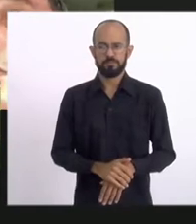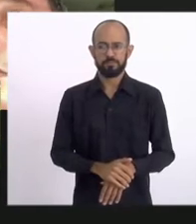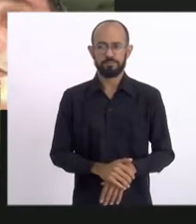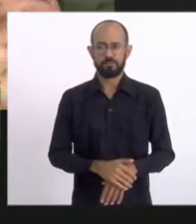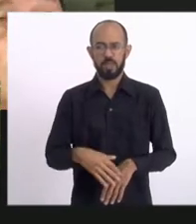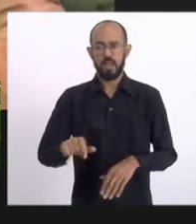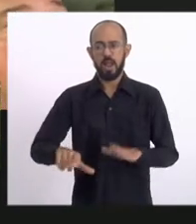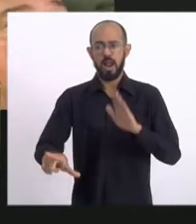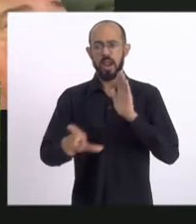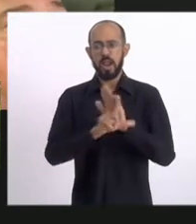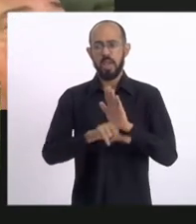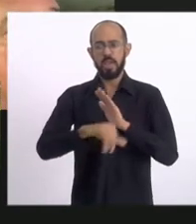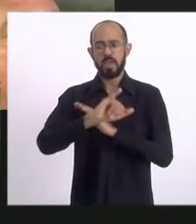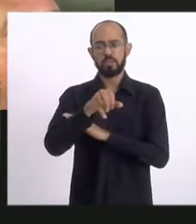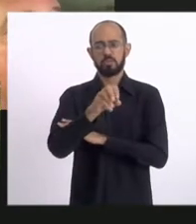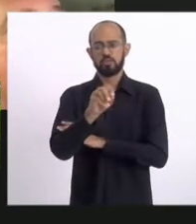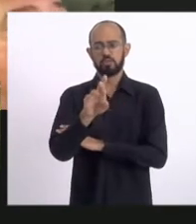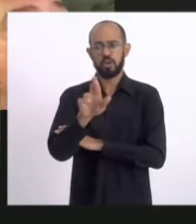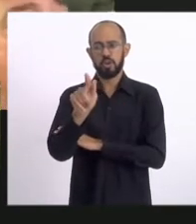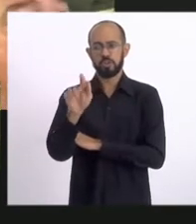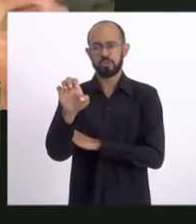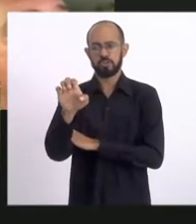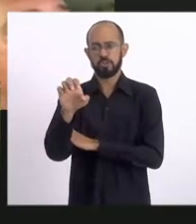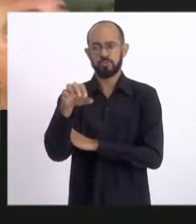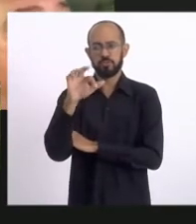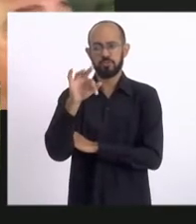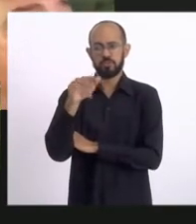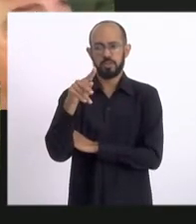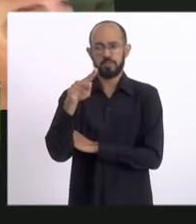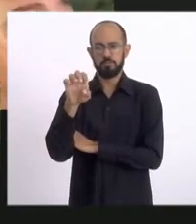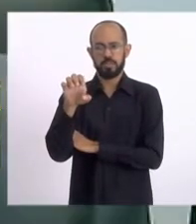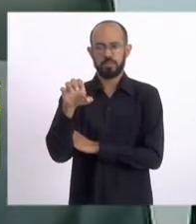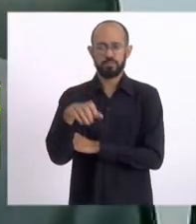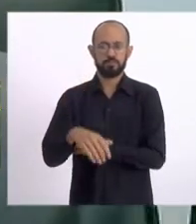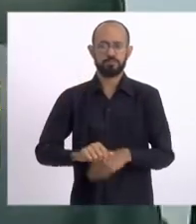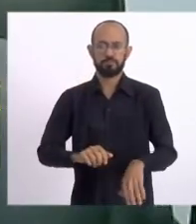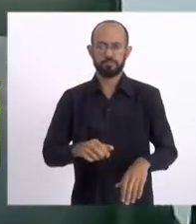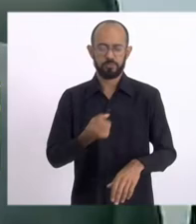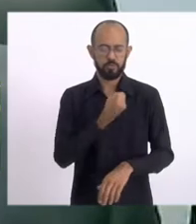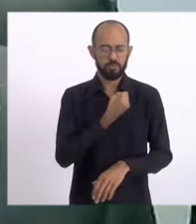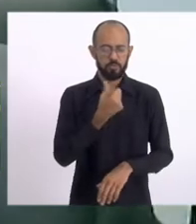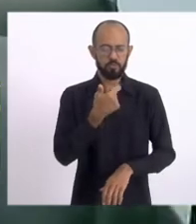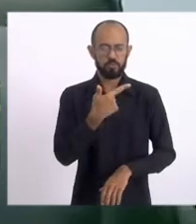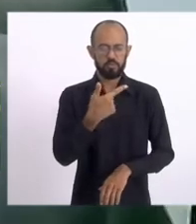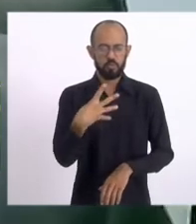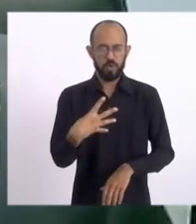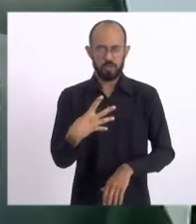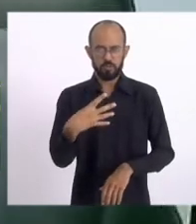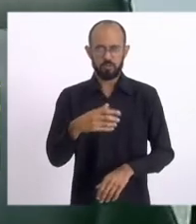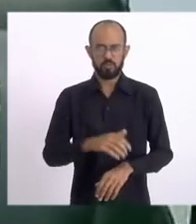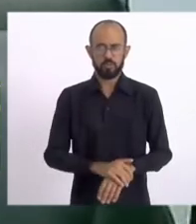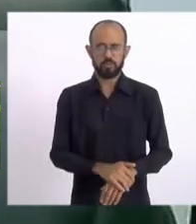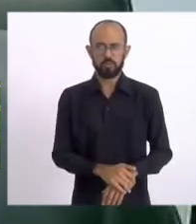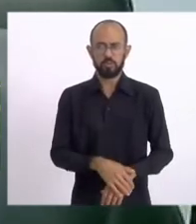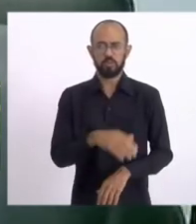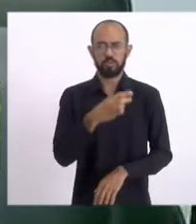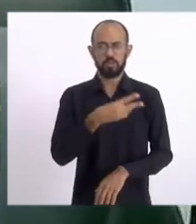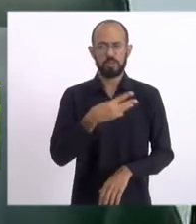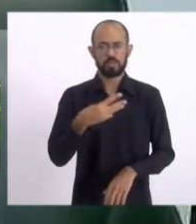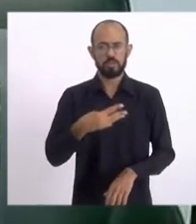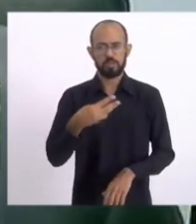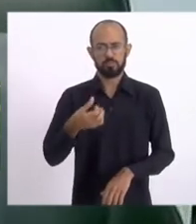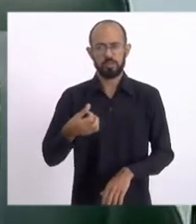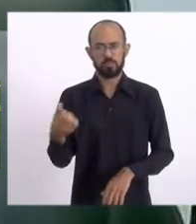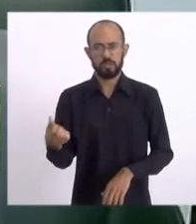do deputado Jorge Felipe Neto. Jorge Felipe Neto, isso. 24 da pauta, obrigado, deputada Mônica. Projeto de lei 3366,